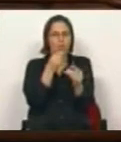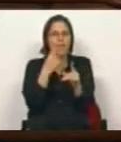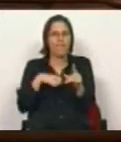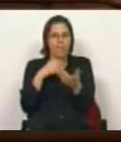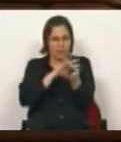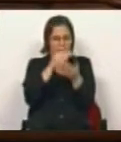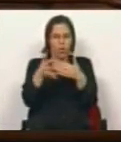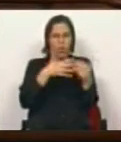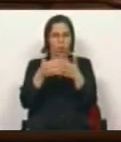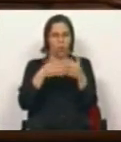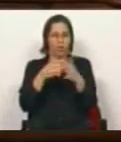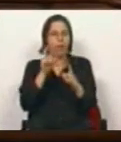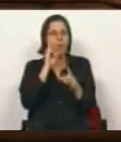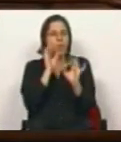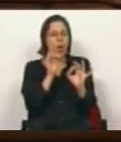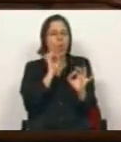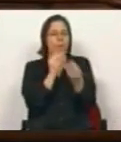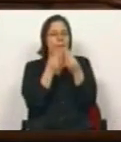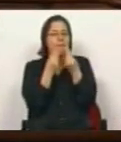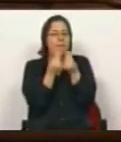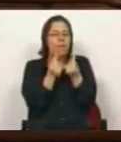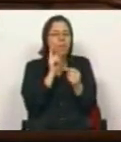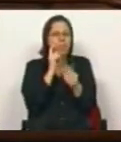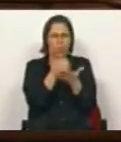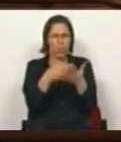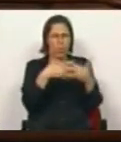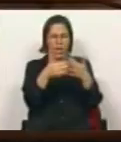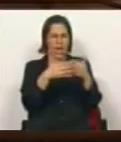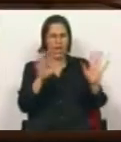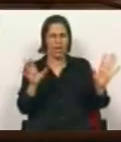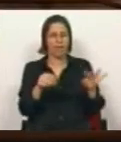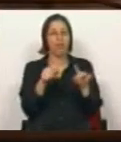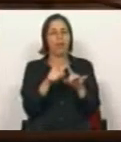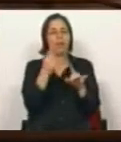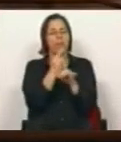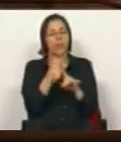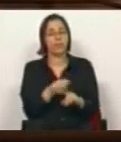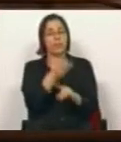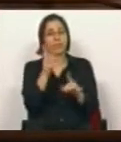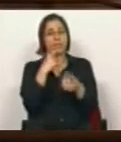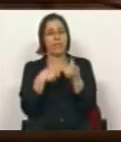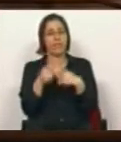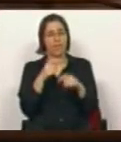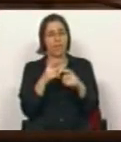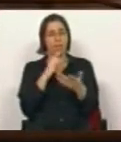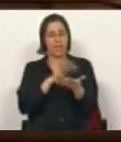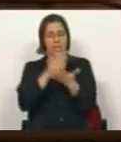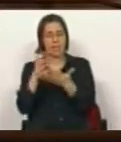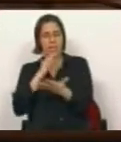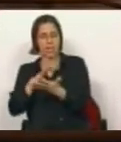e que nada têm a ver com a preservação da qualidade dos produtos, os quais são, de resto, também, muitas vezes, vendidos a